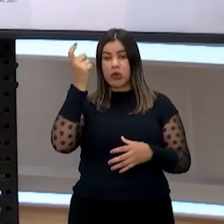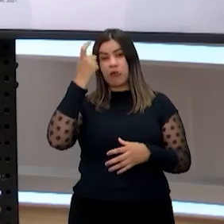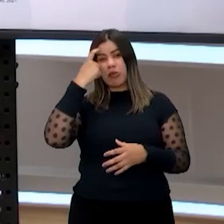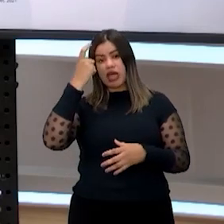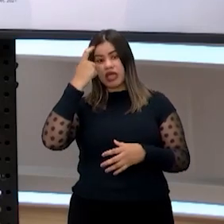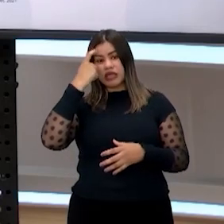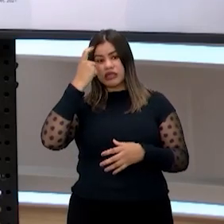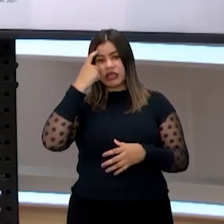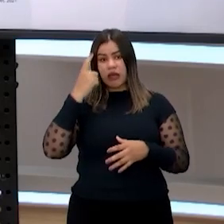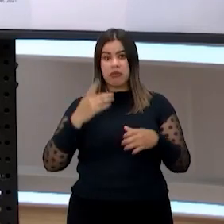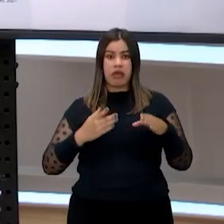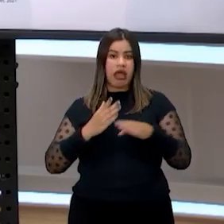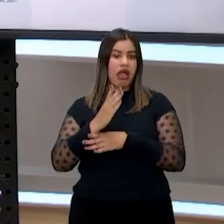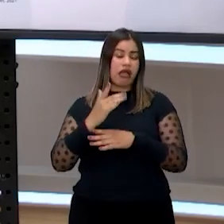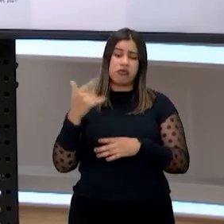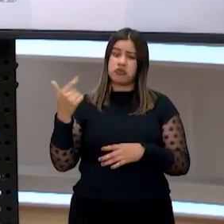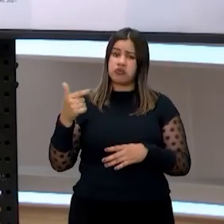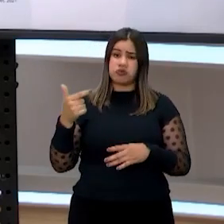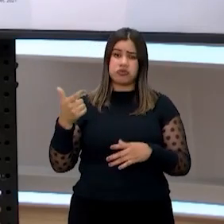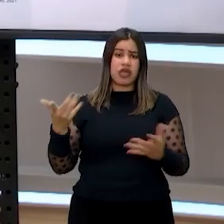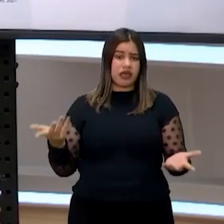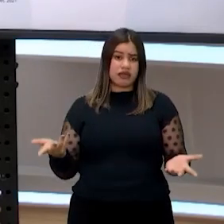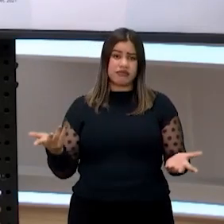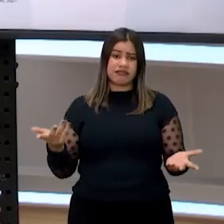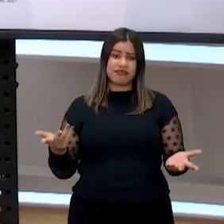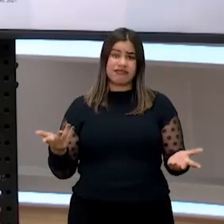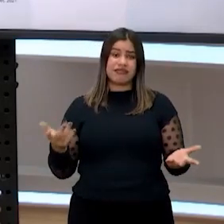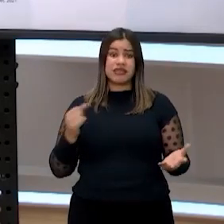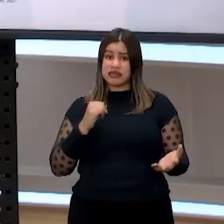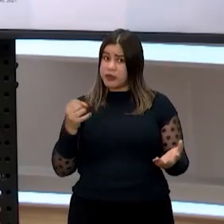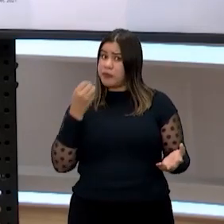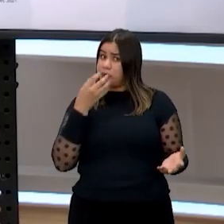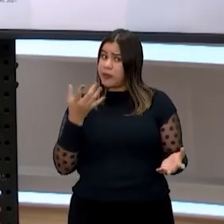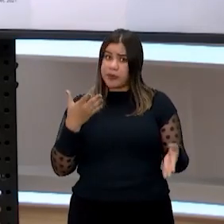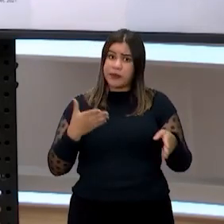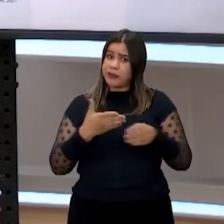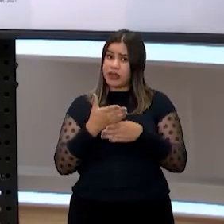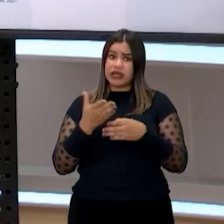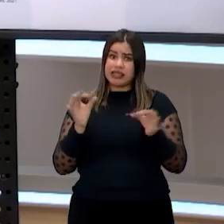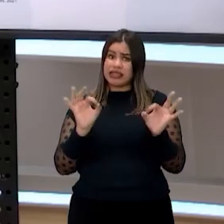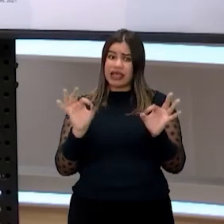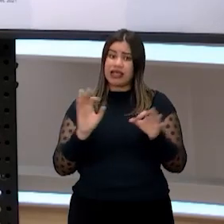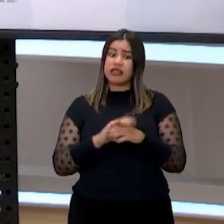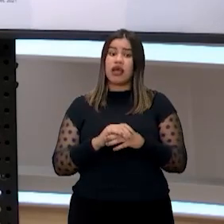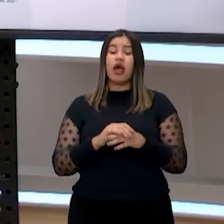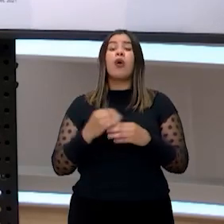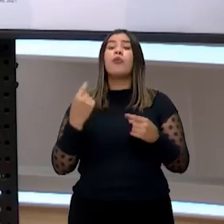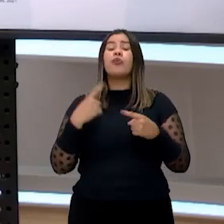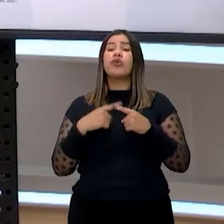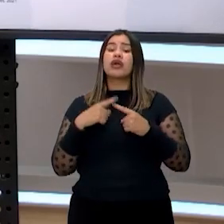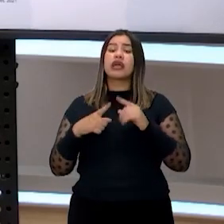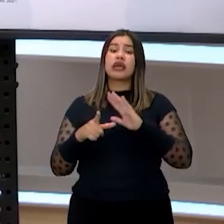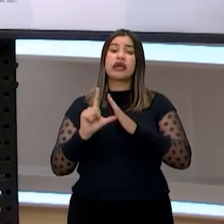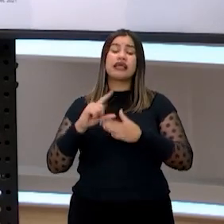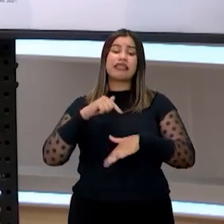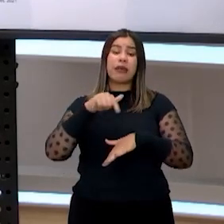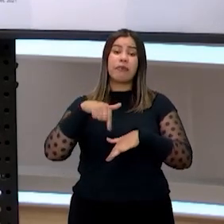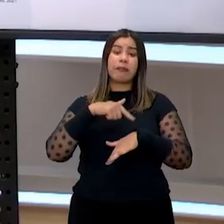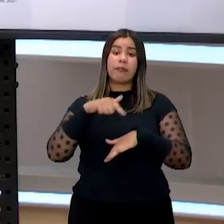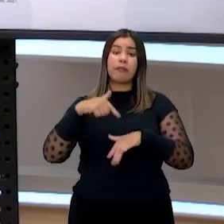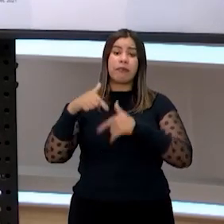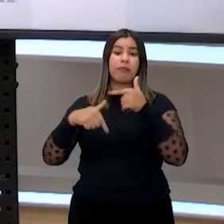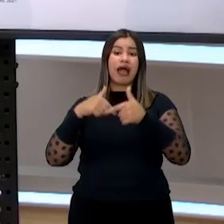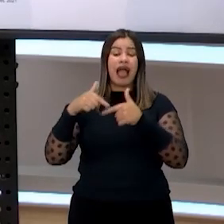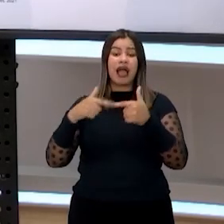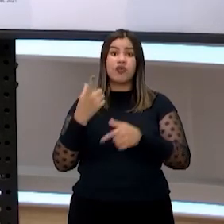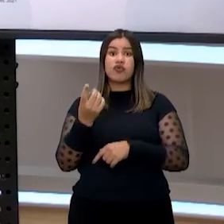uma forma de superá-lo. O que acontece? A jornada de trabalho chegava a 16 horas. A dieta